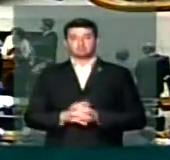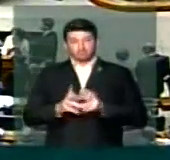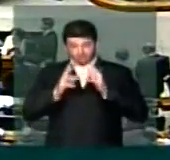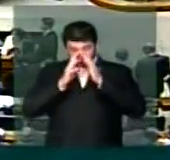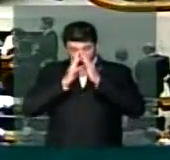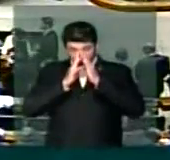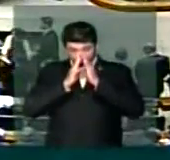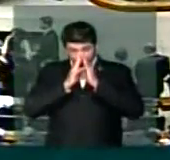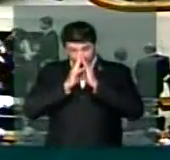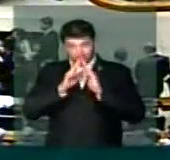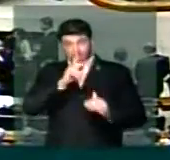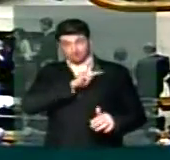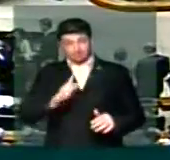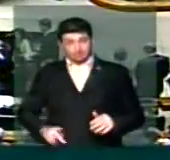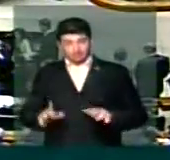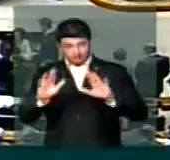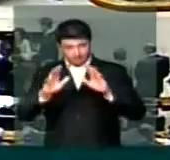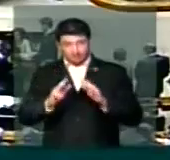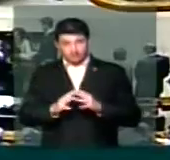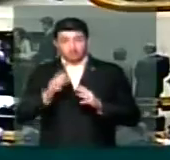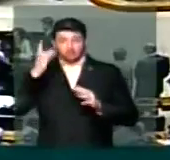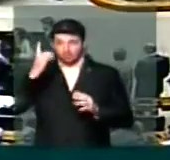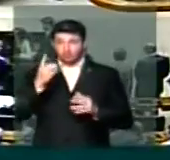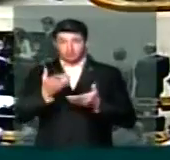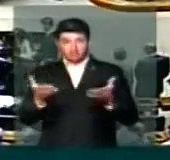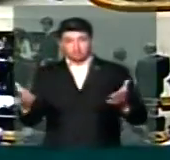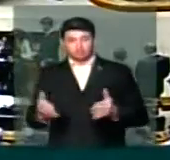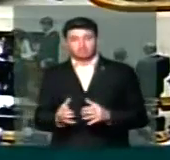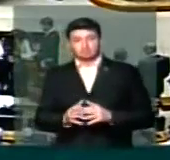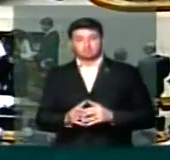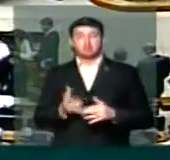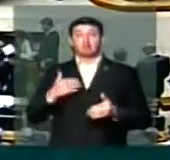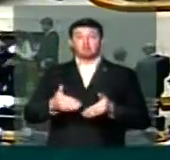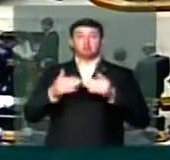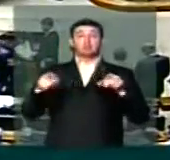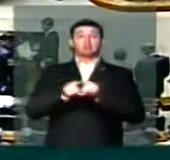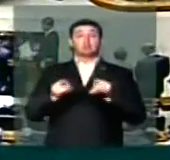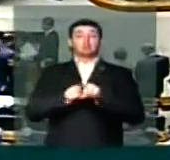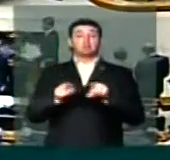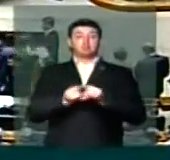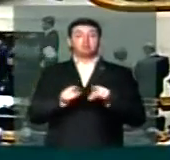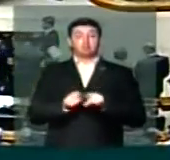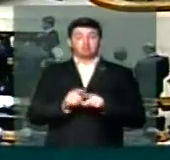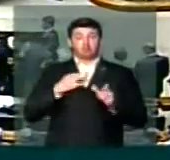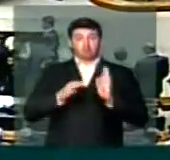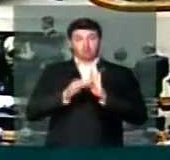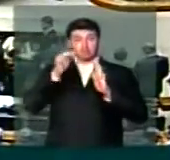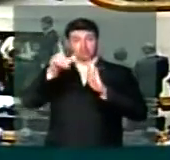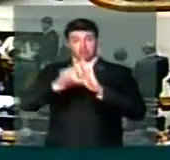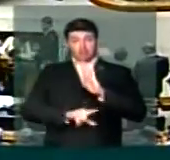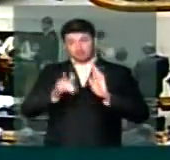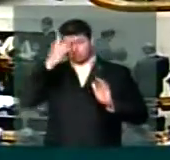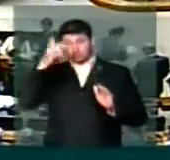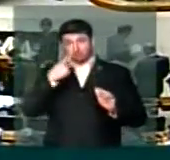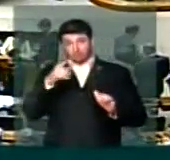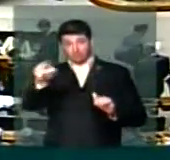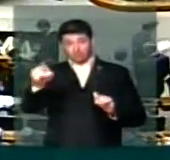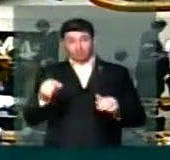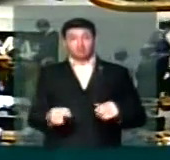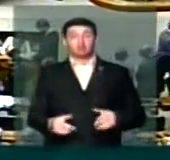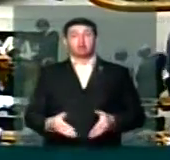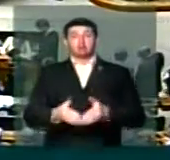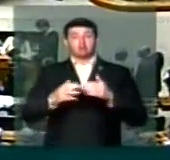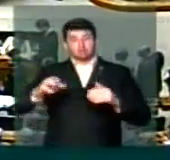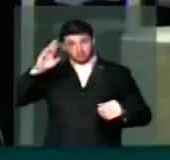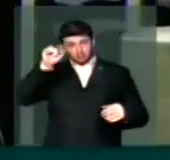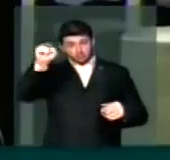preferência. Presidente, senhor presidente, eu pediria, inclusive, eu estou inscrito na lista de oradores. Senhor presidente, eu vou pedir